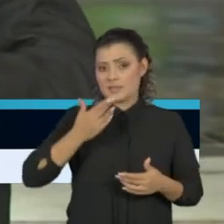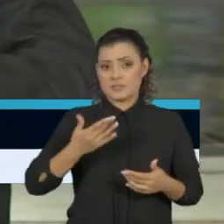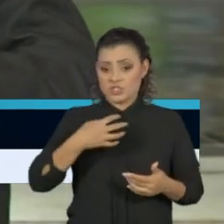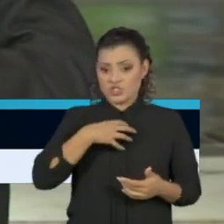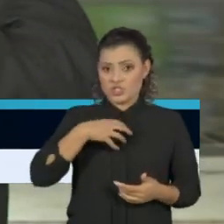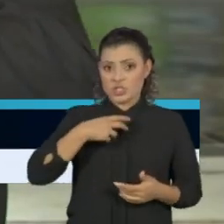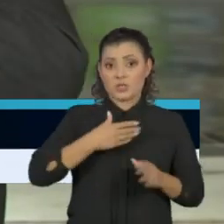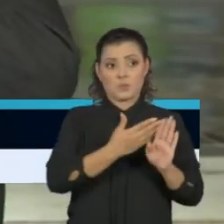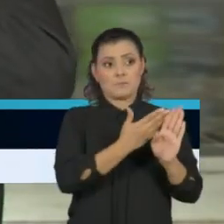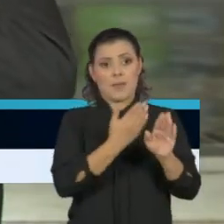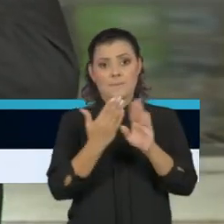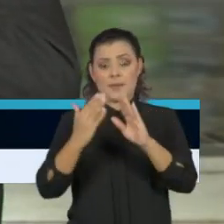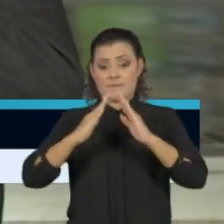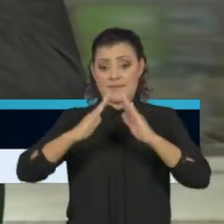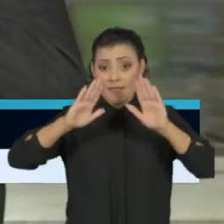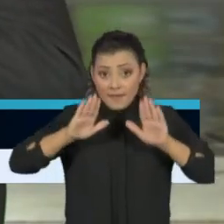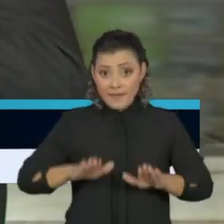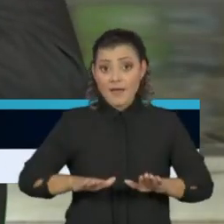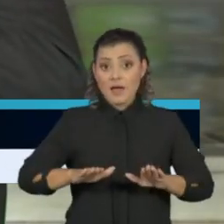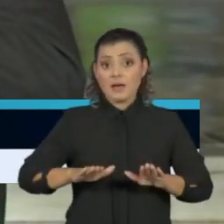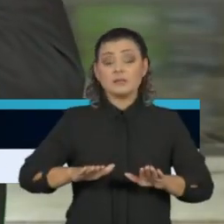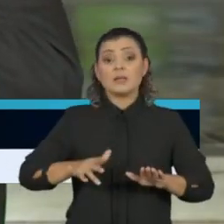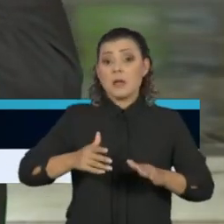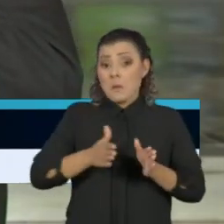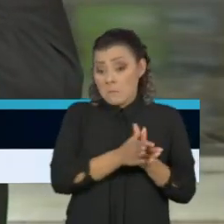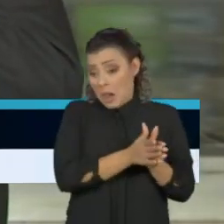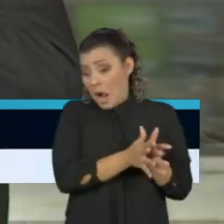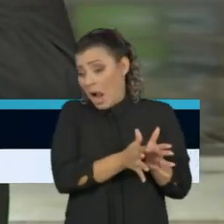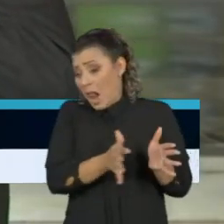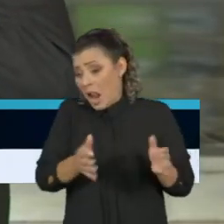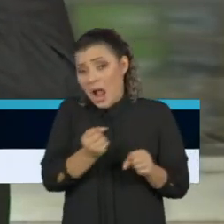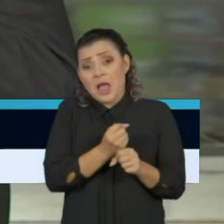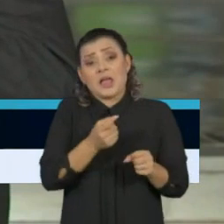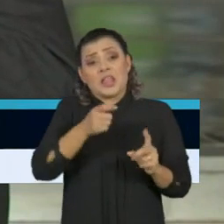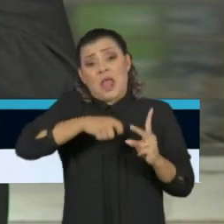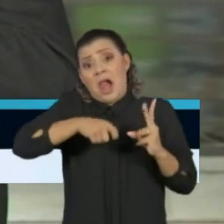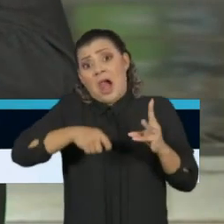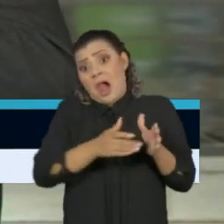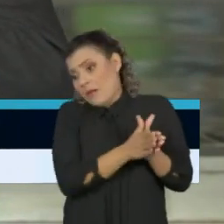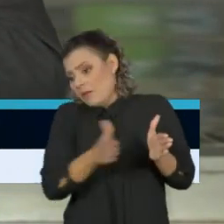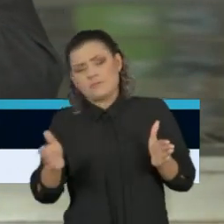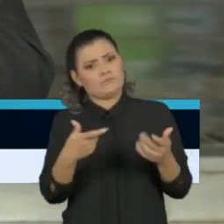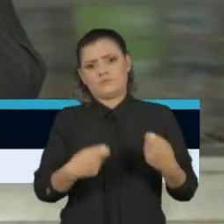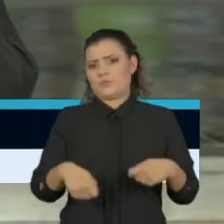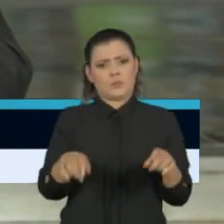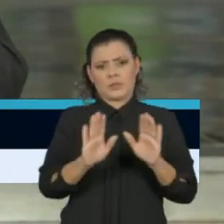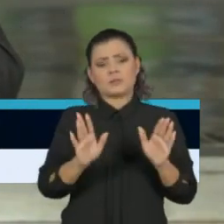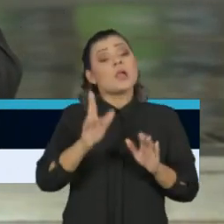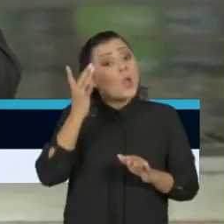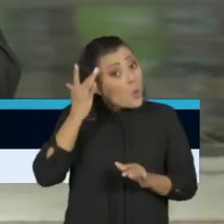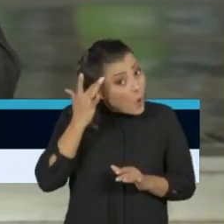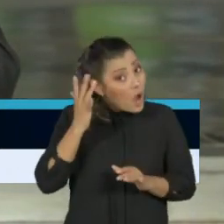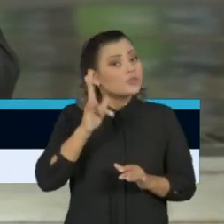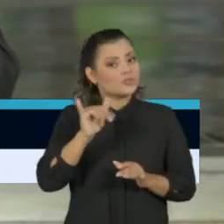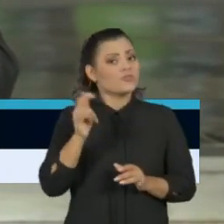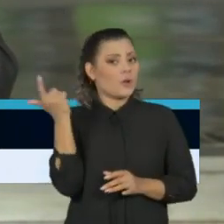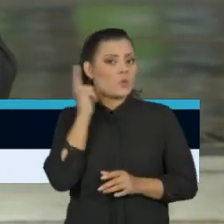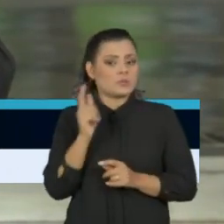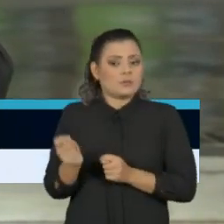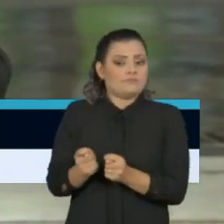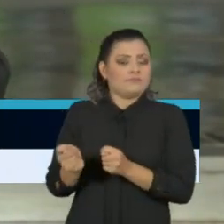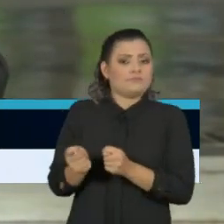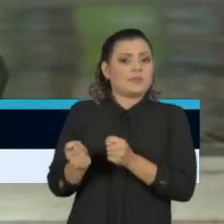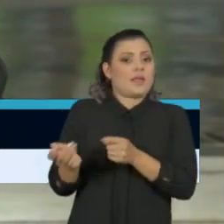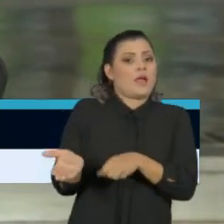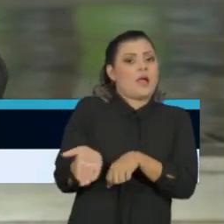o isolamento social muitas vezes mais para frente e nem fazer um isolamento